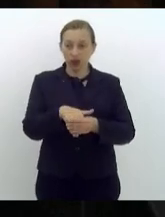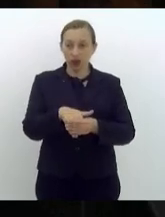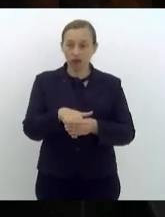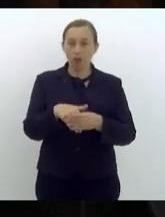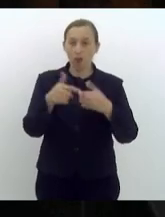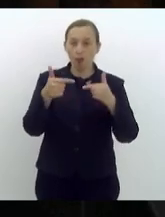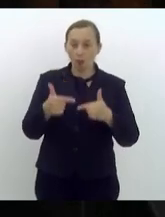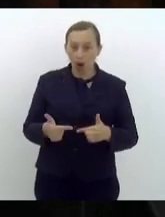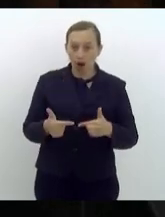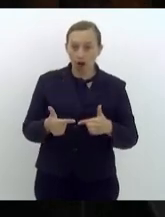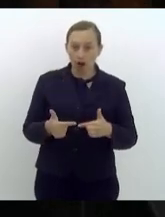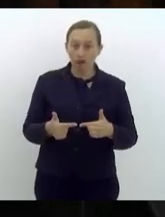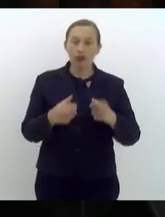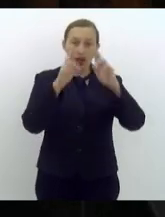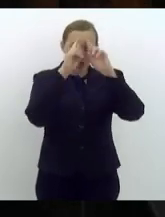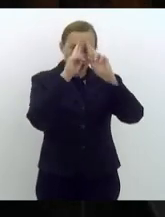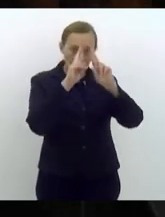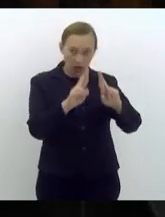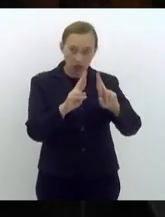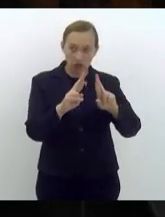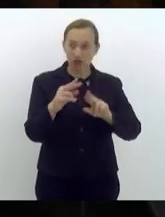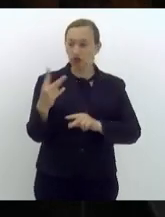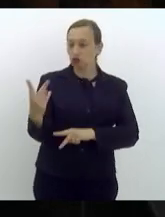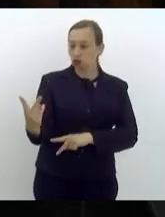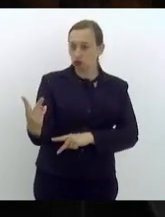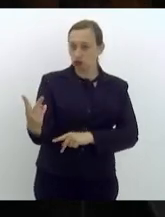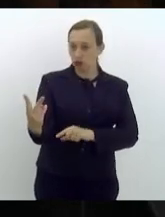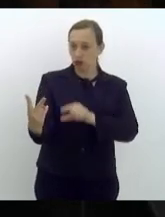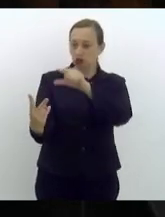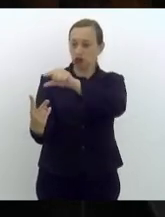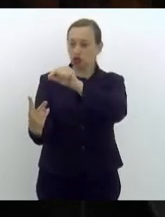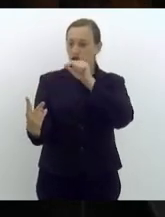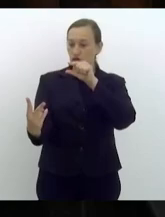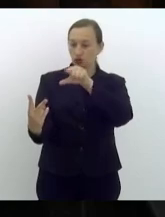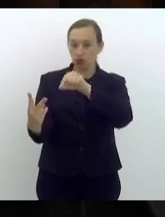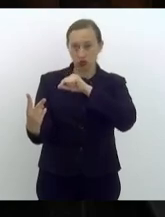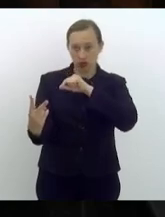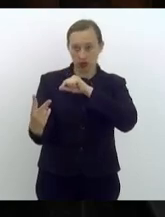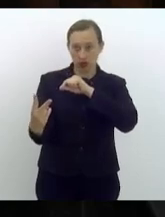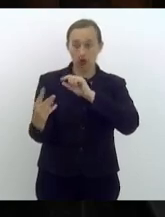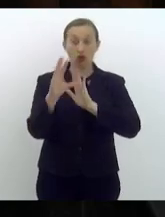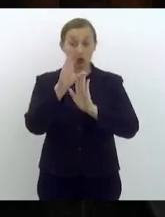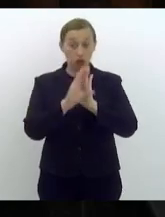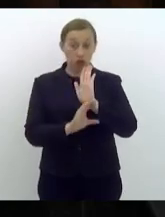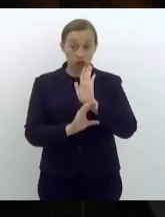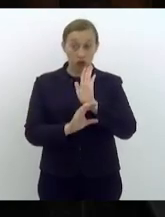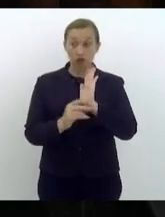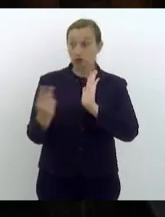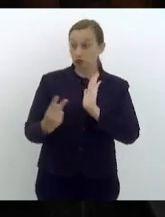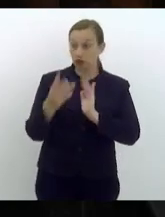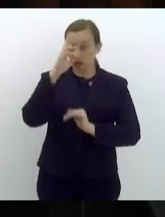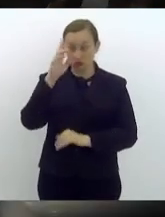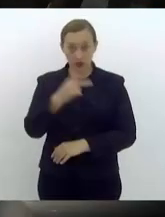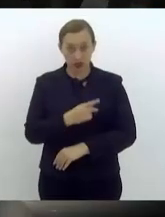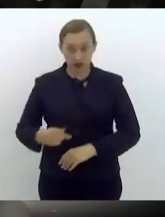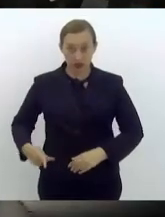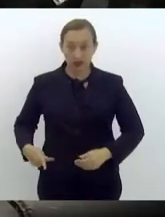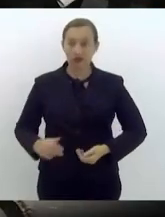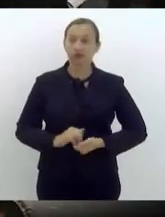abstenção, respeitando os currículos dos indicados, senhor presidente.